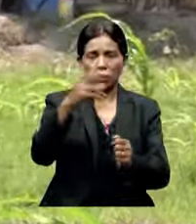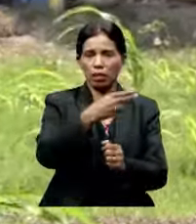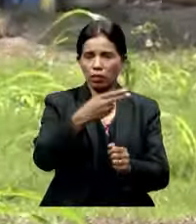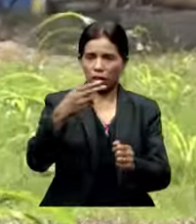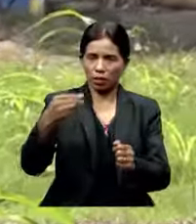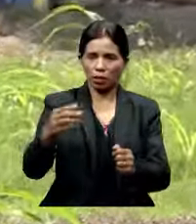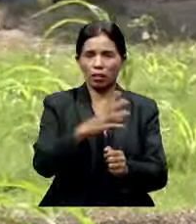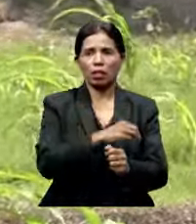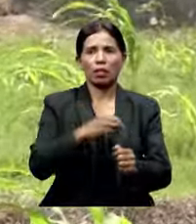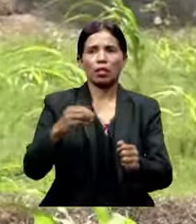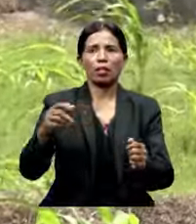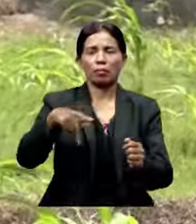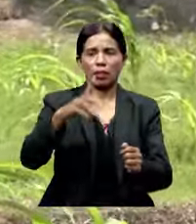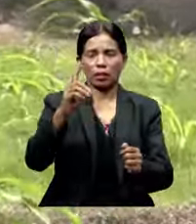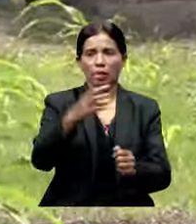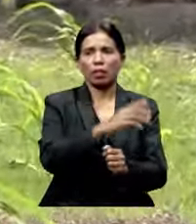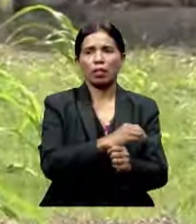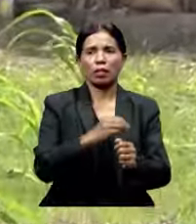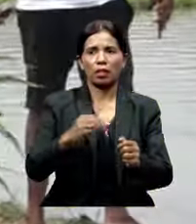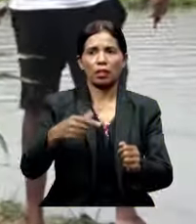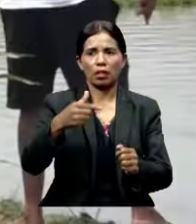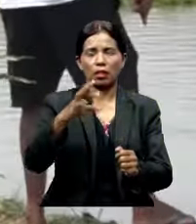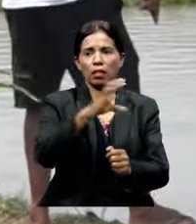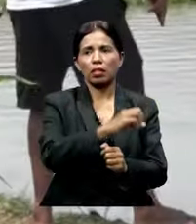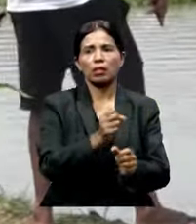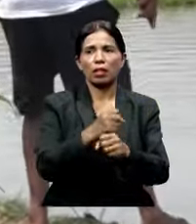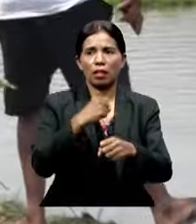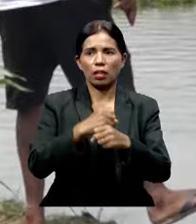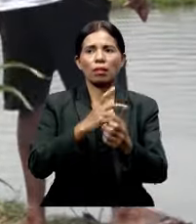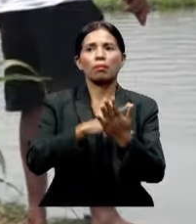Kading Manggarai Barat no PT Persorida Gresik sei lansa mos